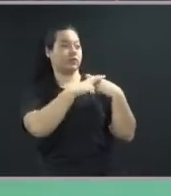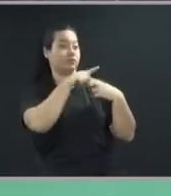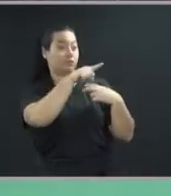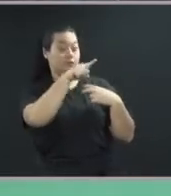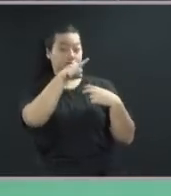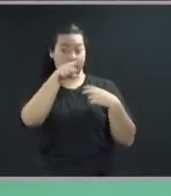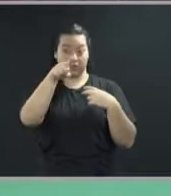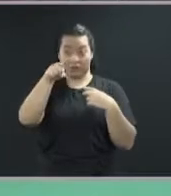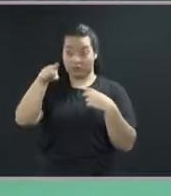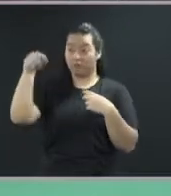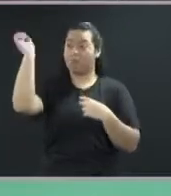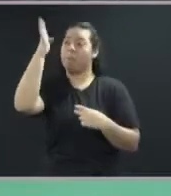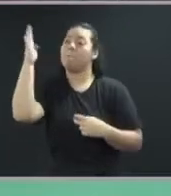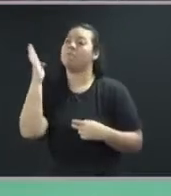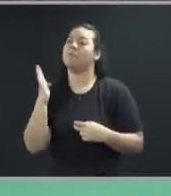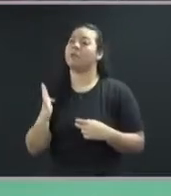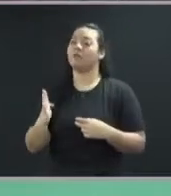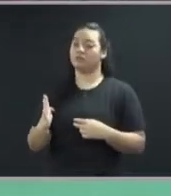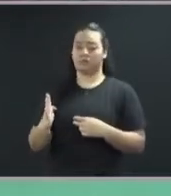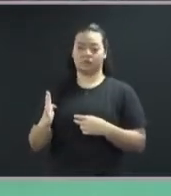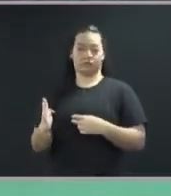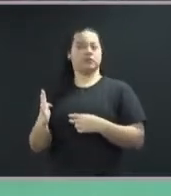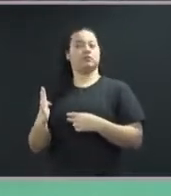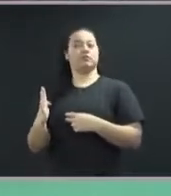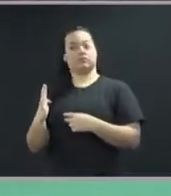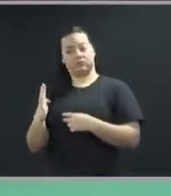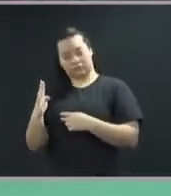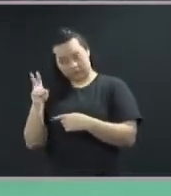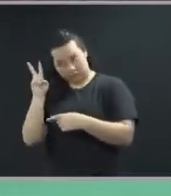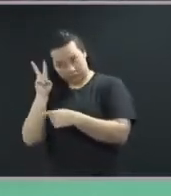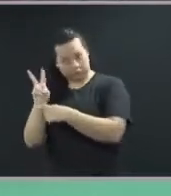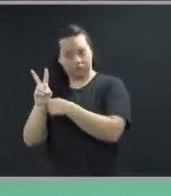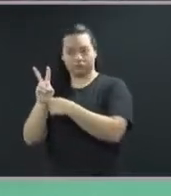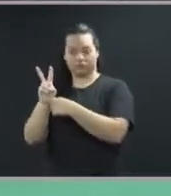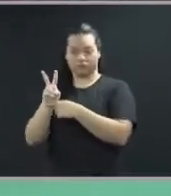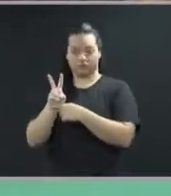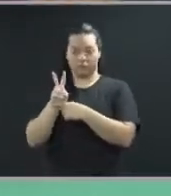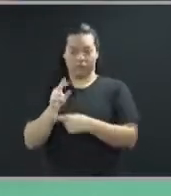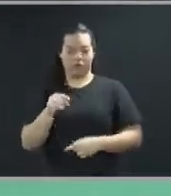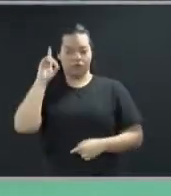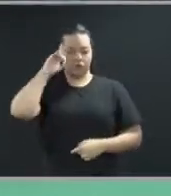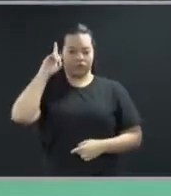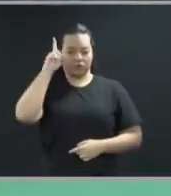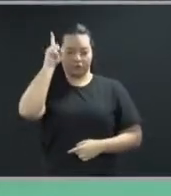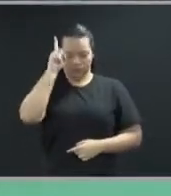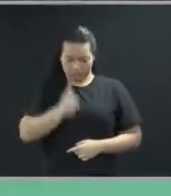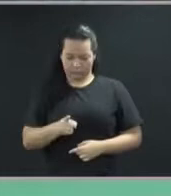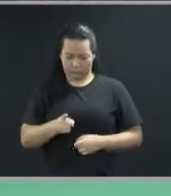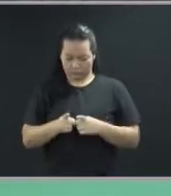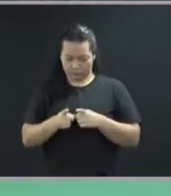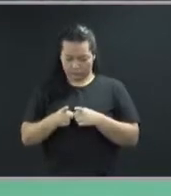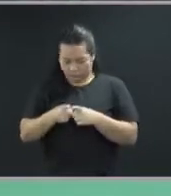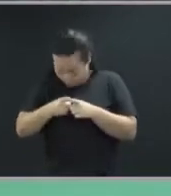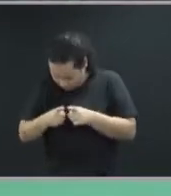da República Federativa do Brasil. E a partir de agora, ninguém poderá colocar as mãos sobre os